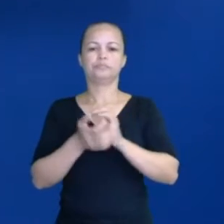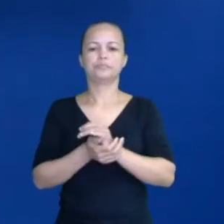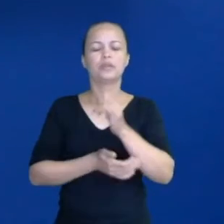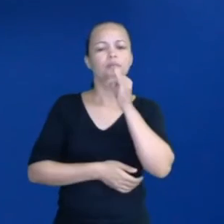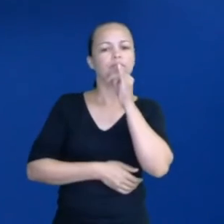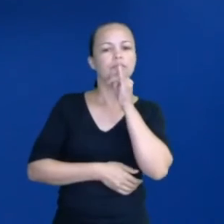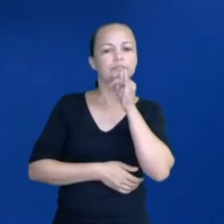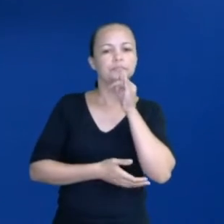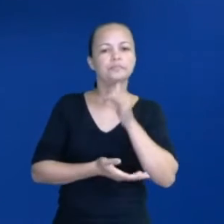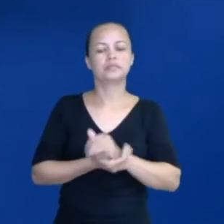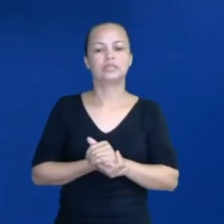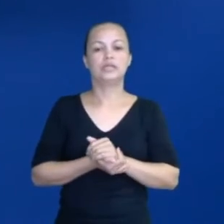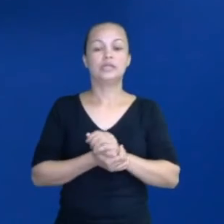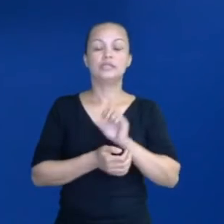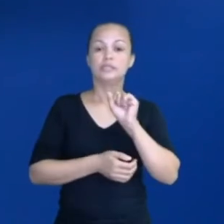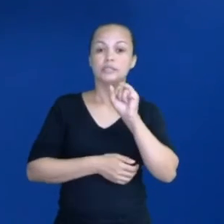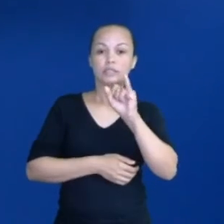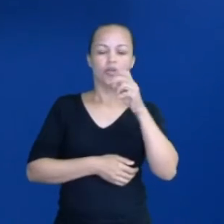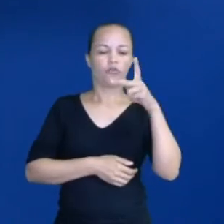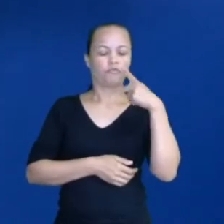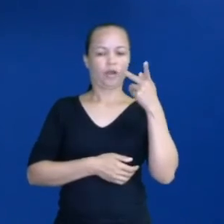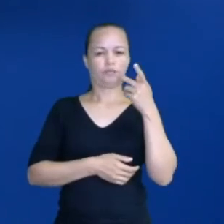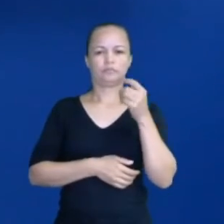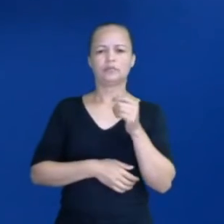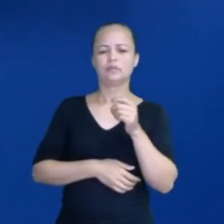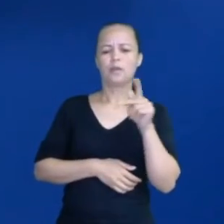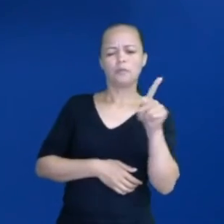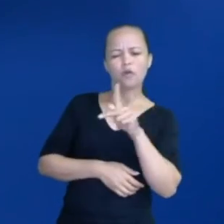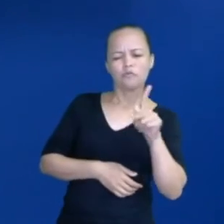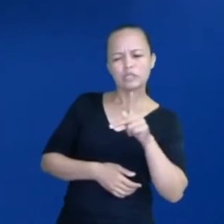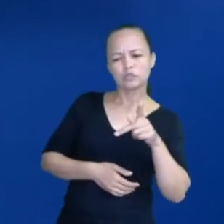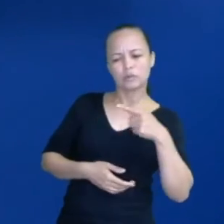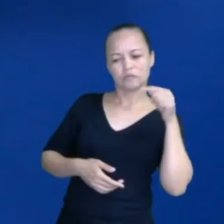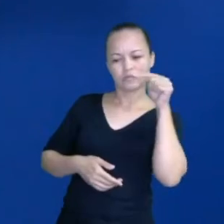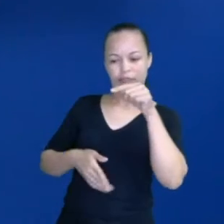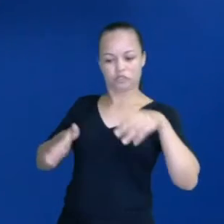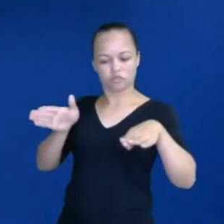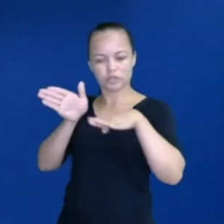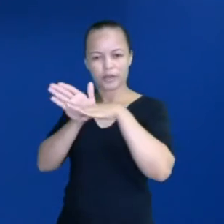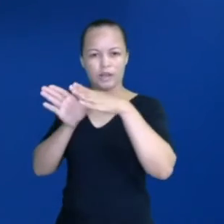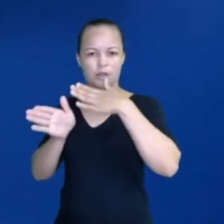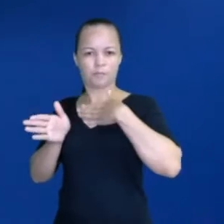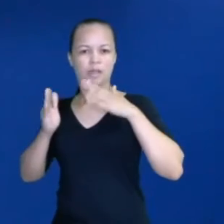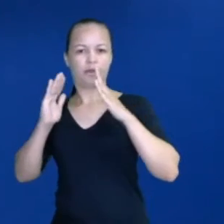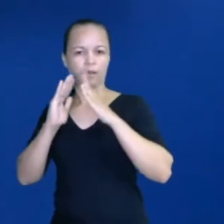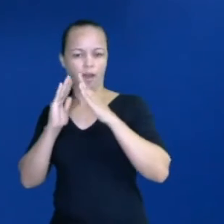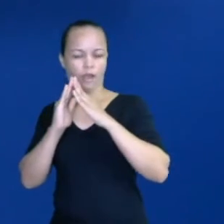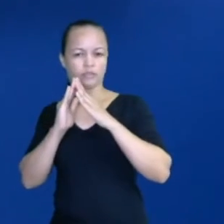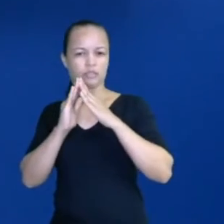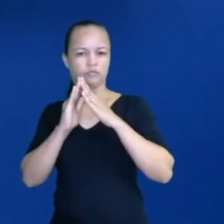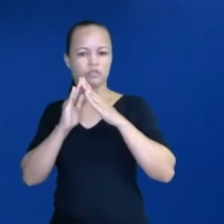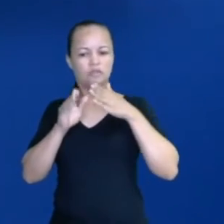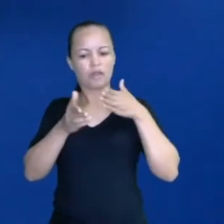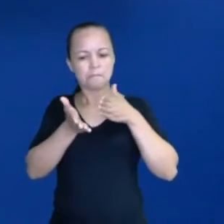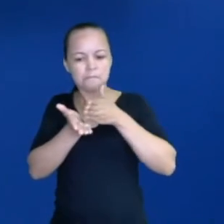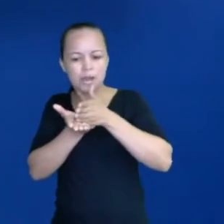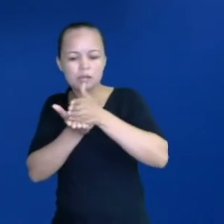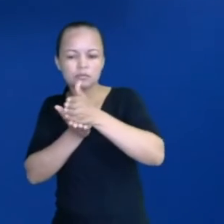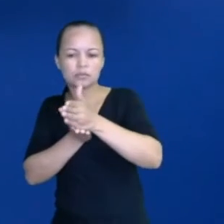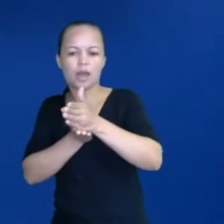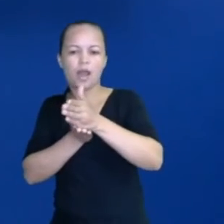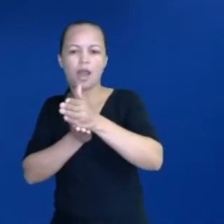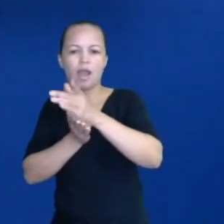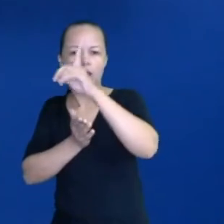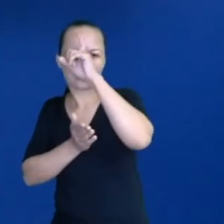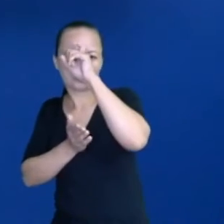digo assim, se você diz para mim, professora, para você chegar na minha casa, você vai passar por um posto de saúde,